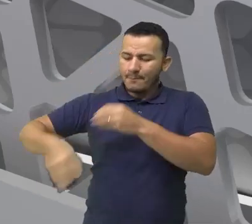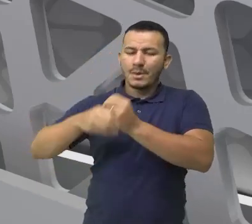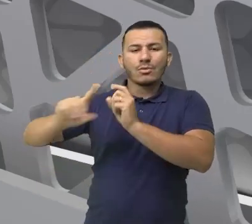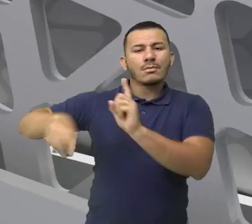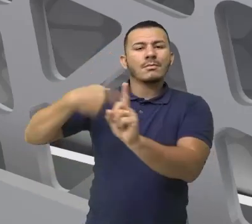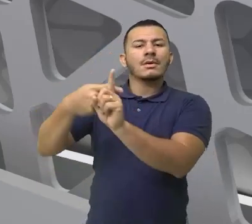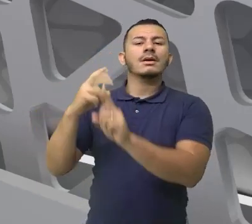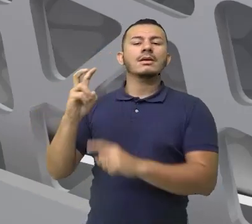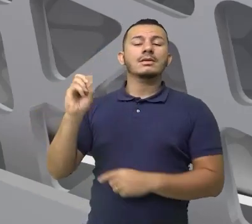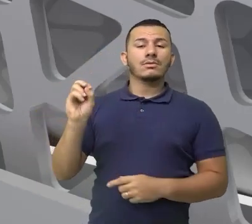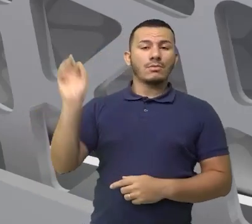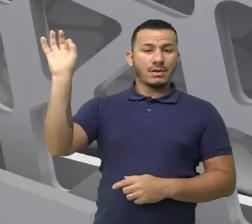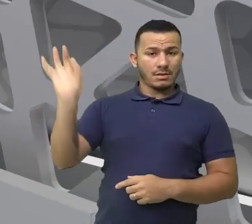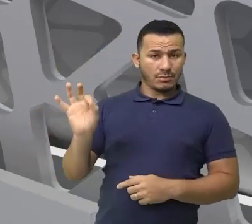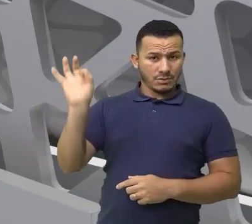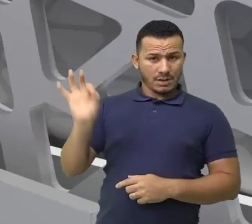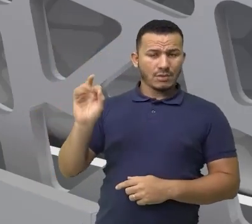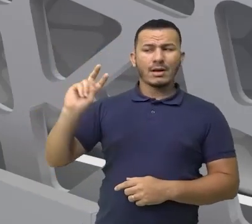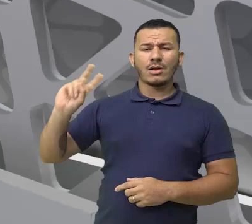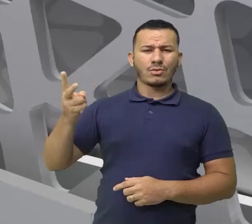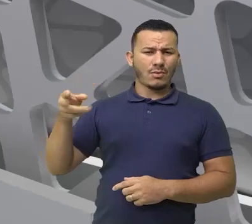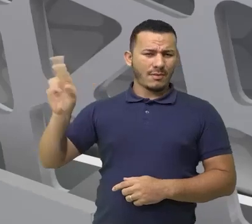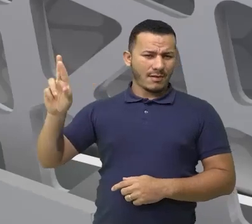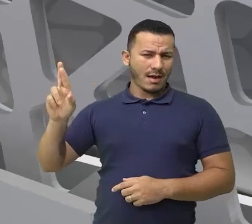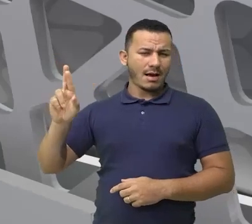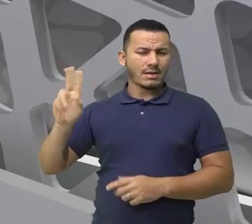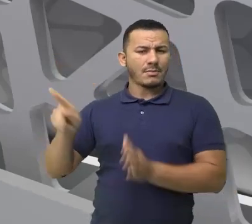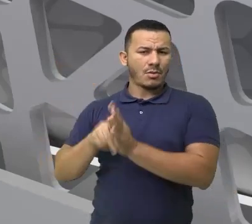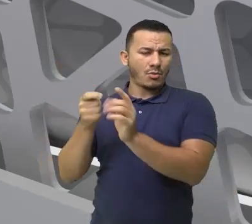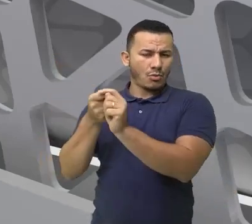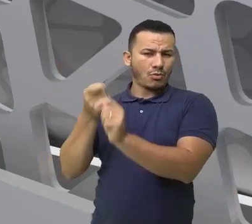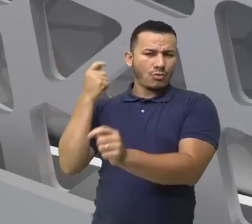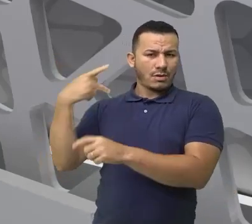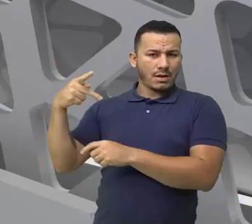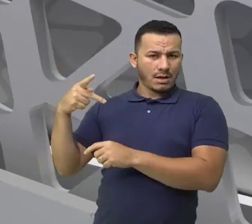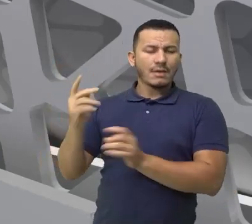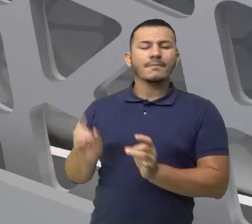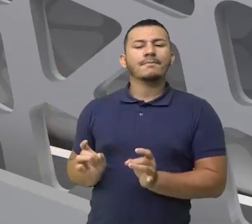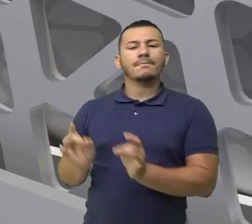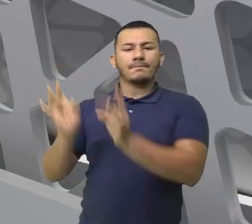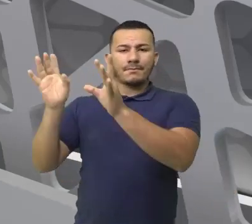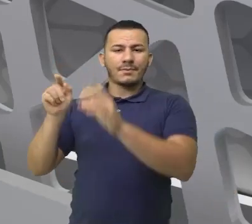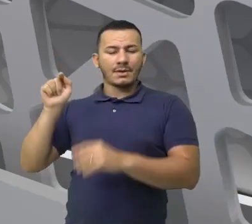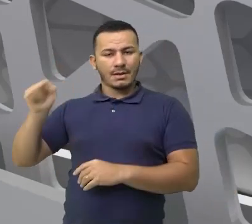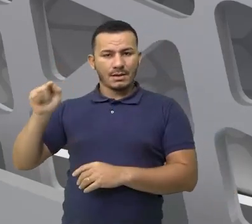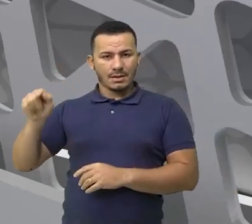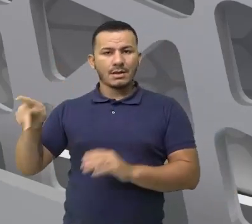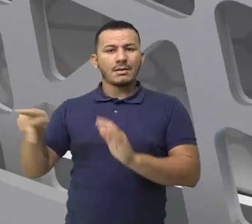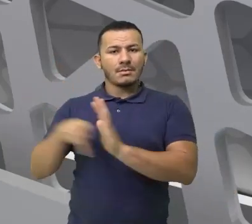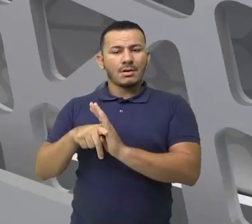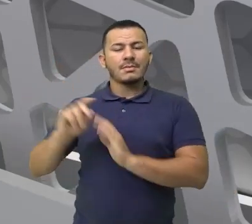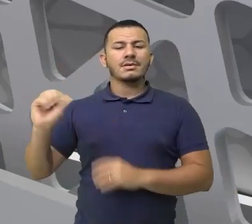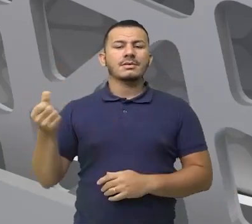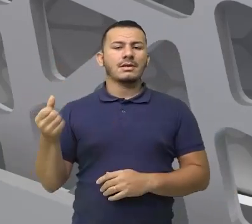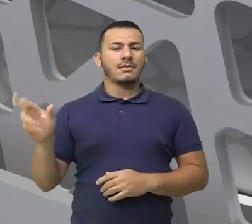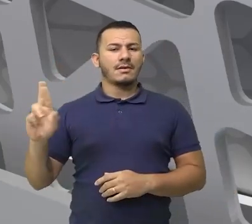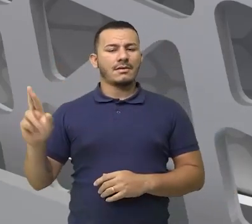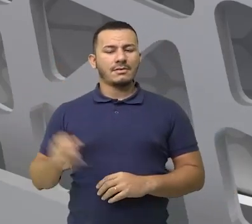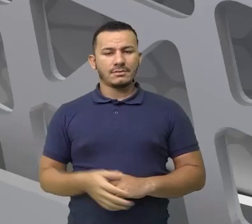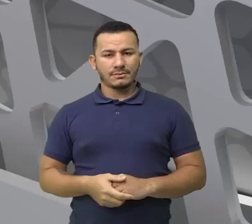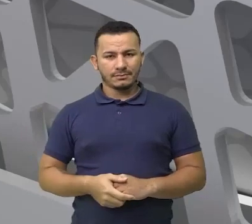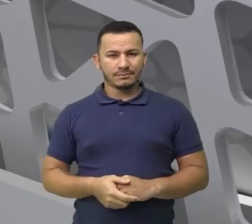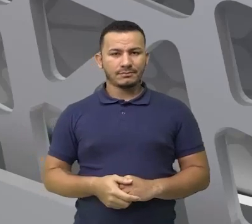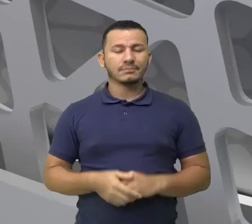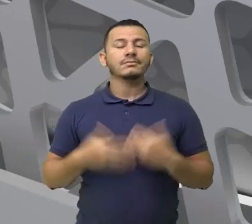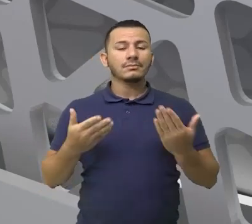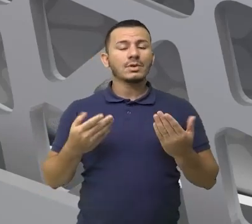de R$2, seria o lucro, né? E aí ele foi vendido, então, por R$6.